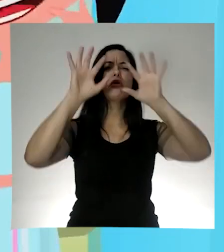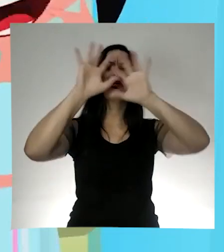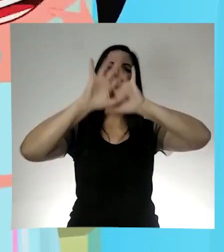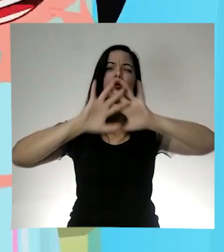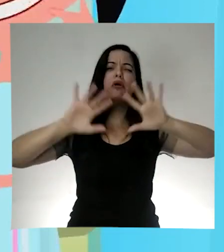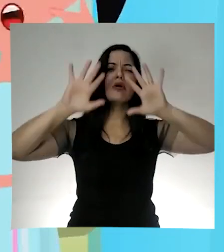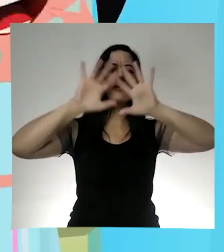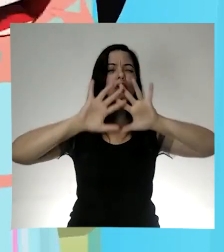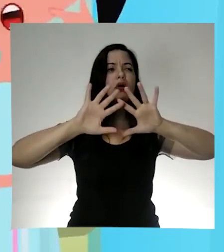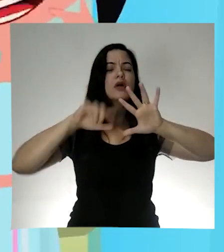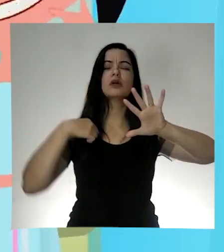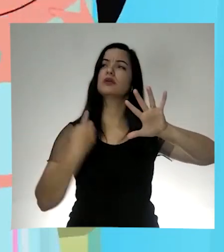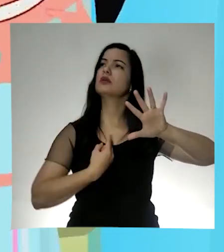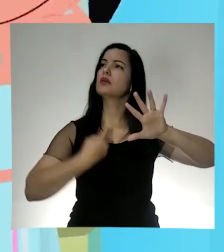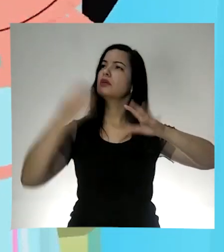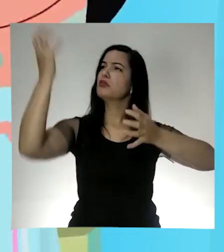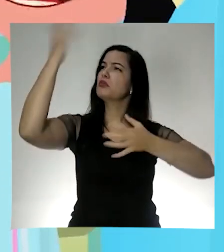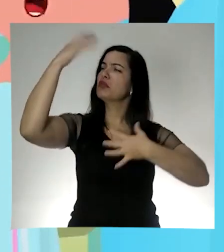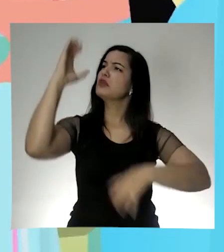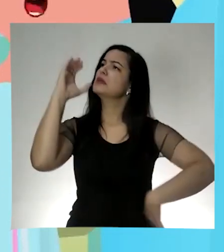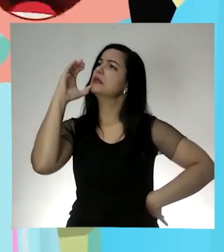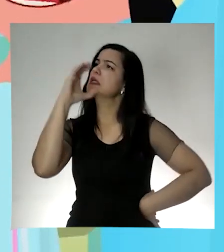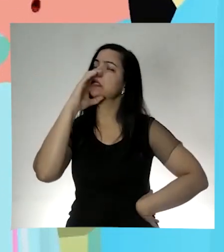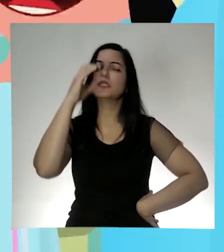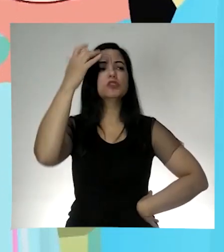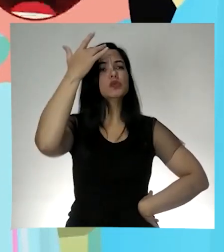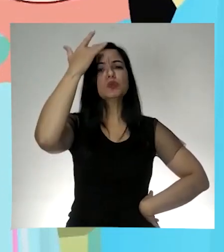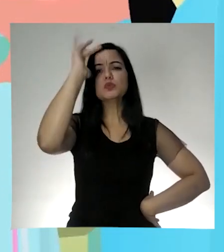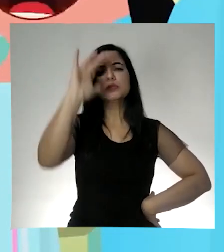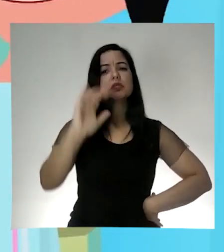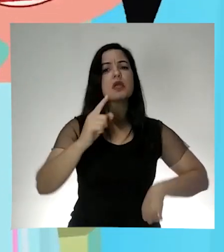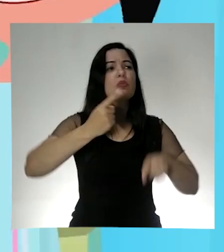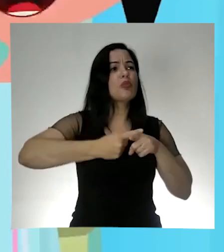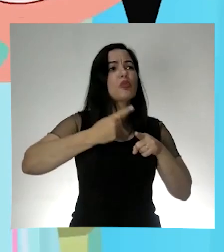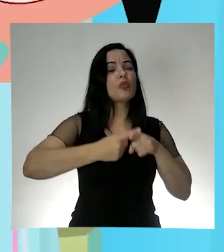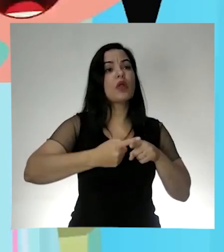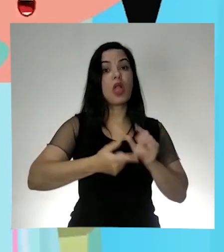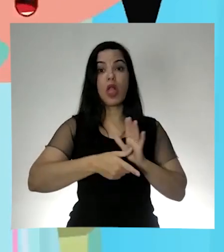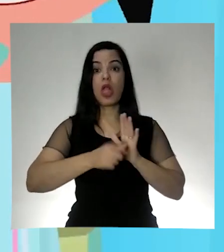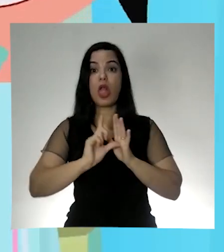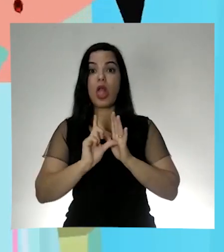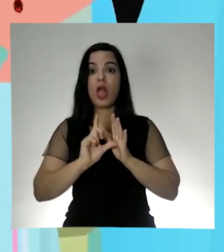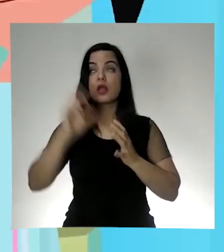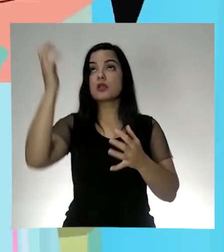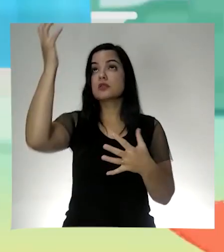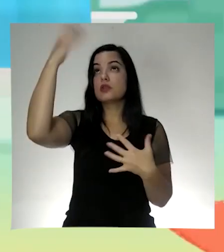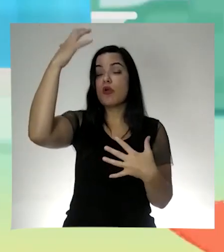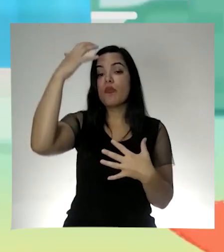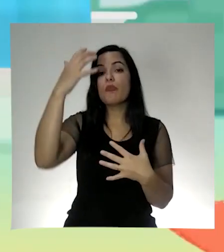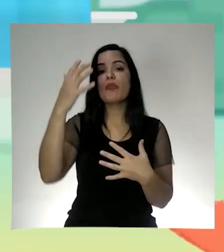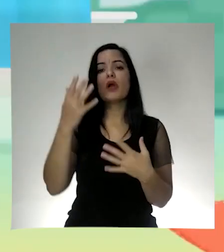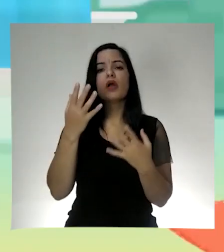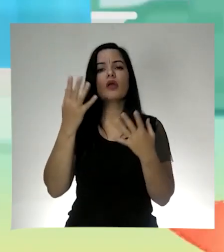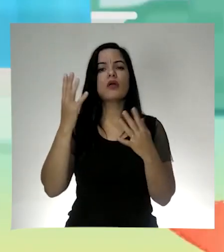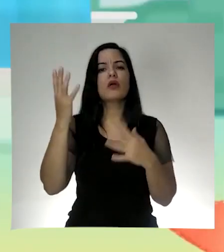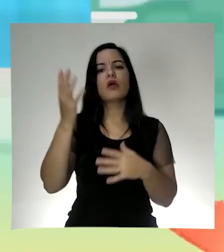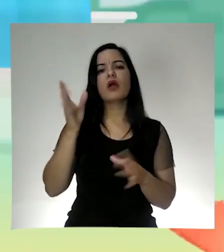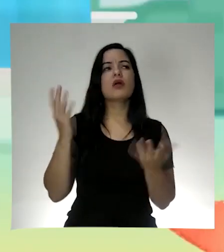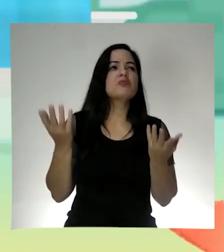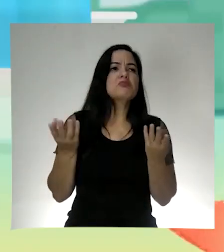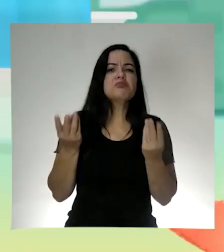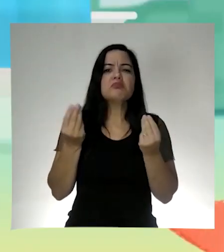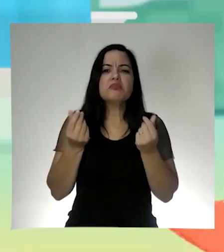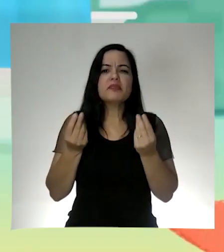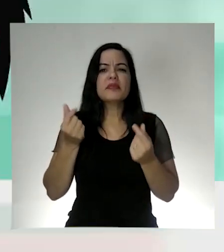fica assim quando a gente toma banho quente? Eu não lembro dele assim quando a gente tomava banho morninho. O que será